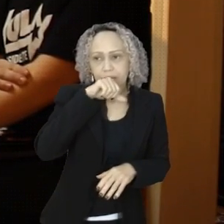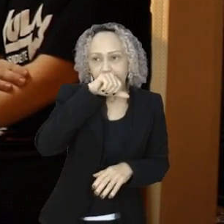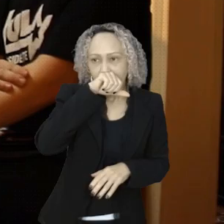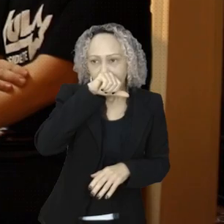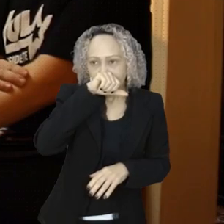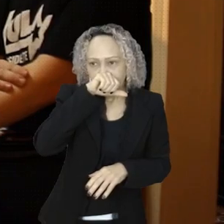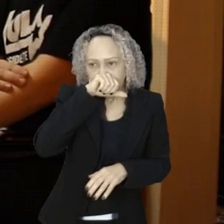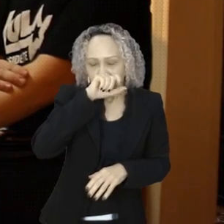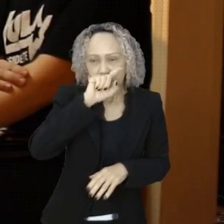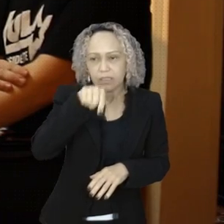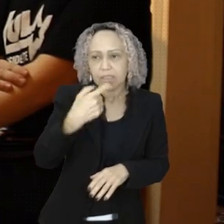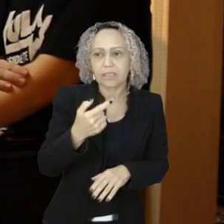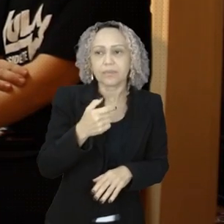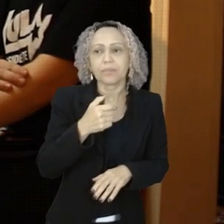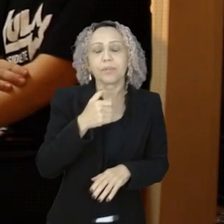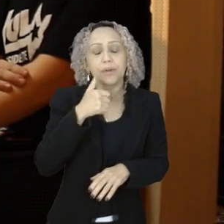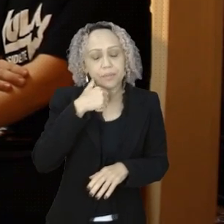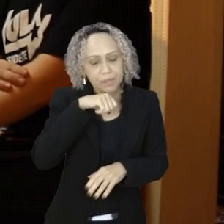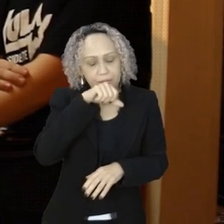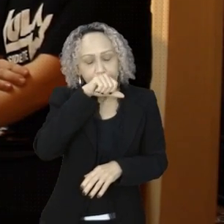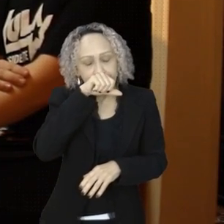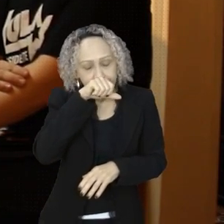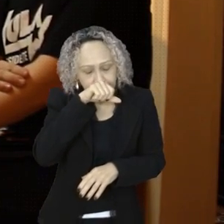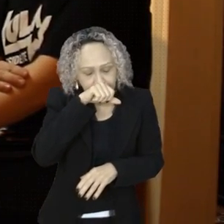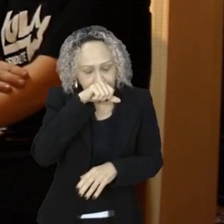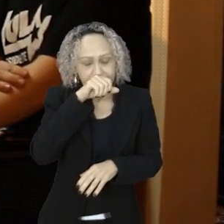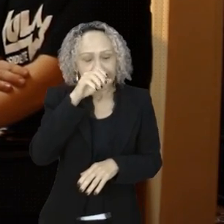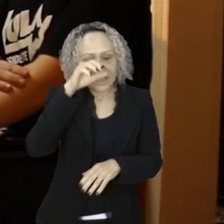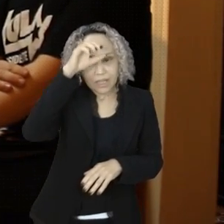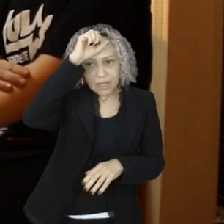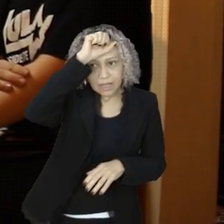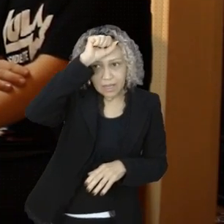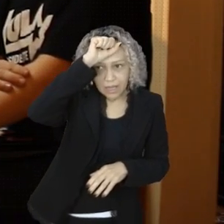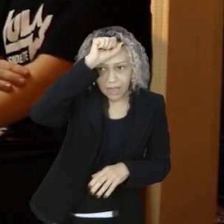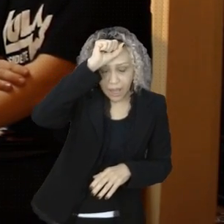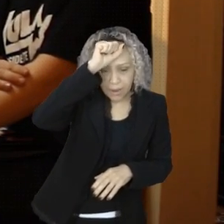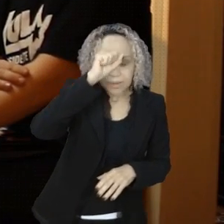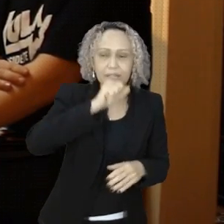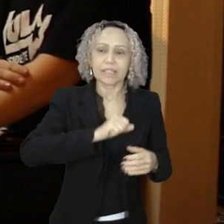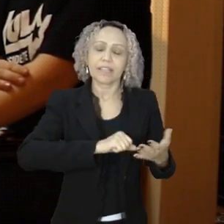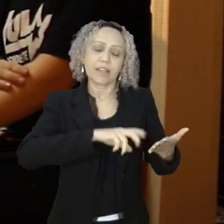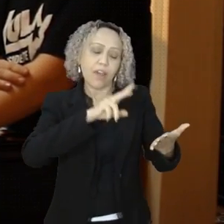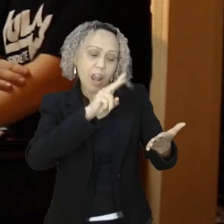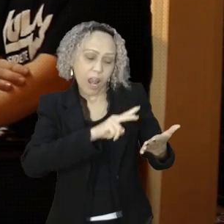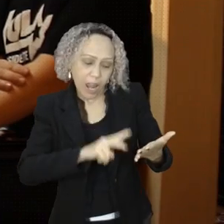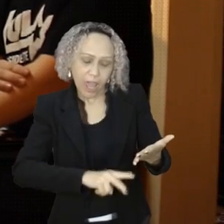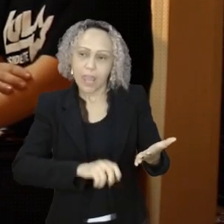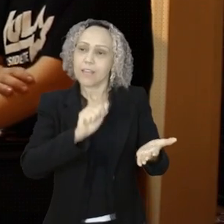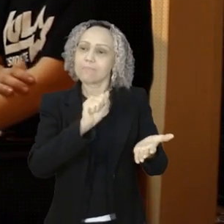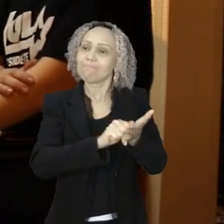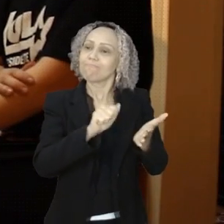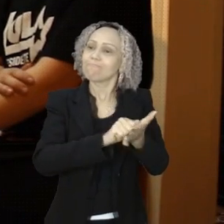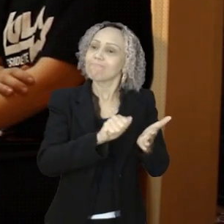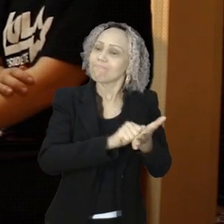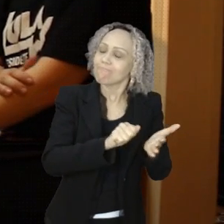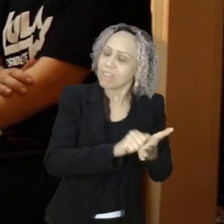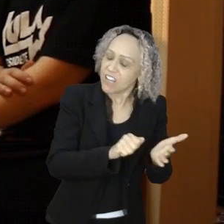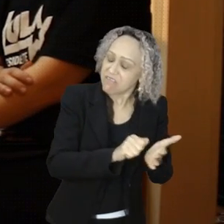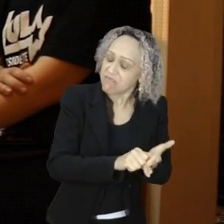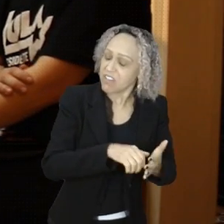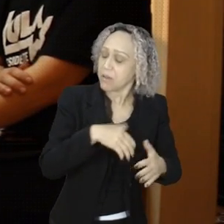aprendeu a escrever o nome, como também aprendeu a ler, passou a ser, depois de vários anos, leitora de jornal. Que legal!